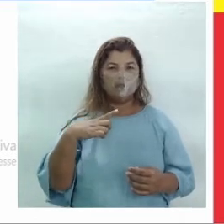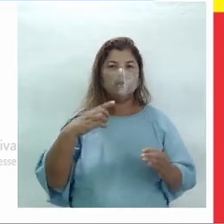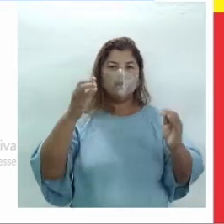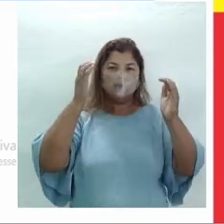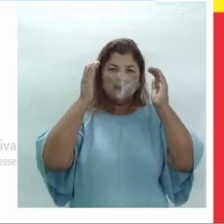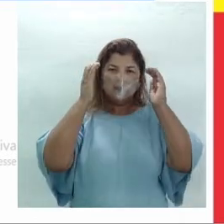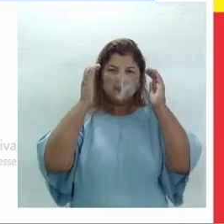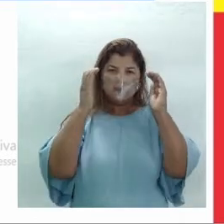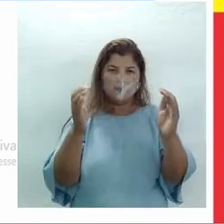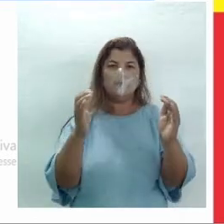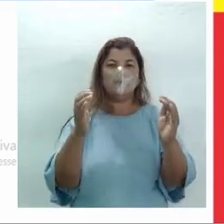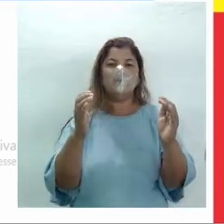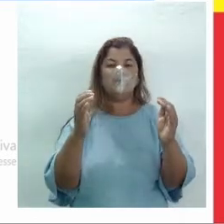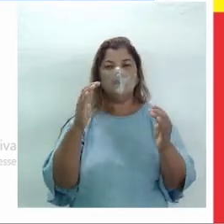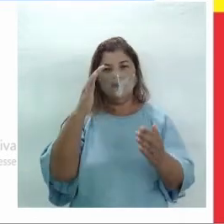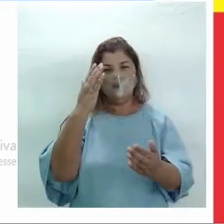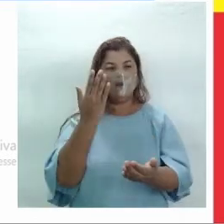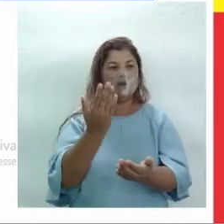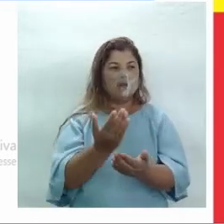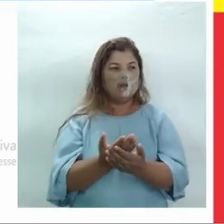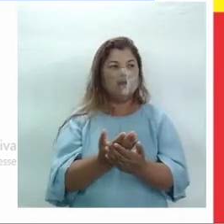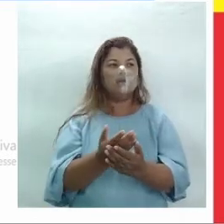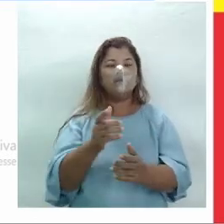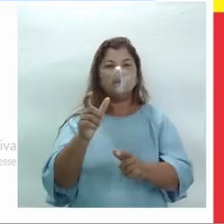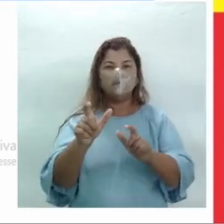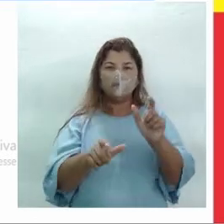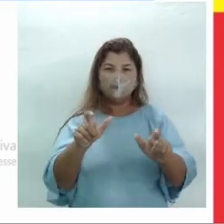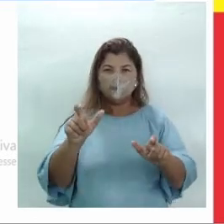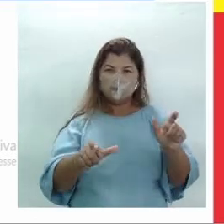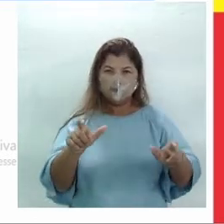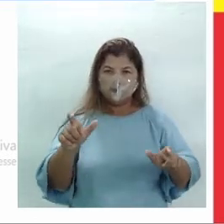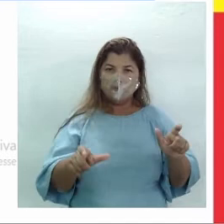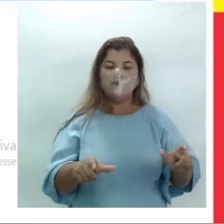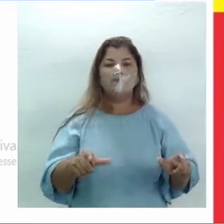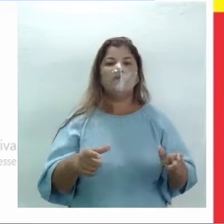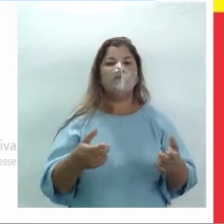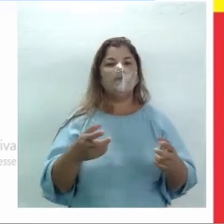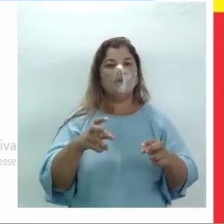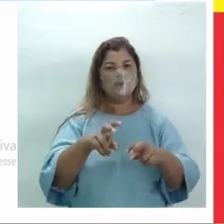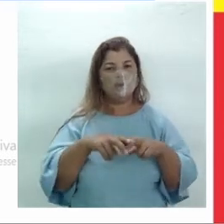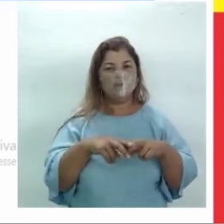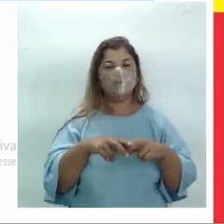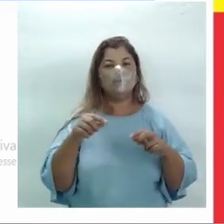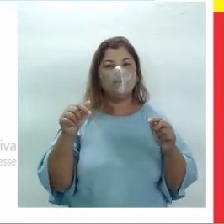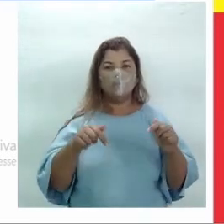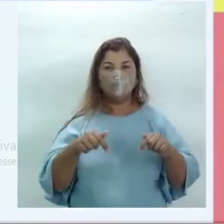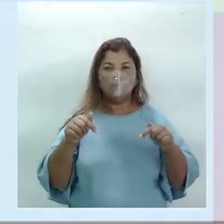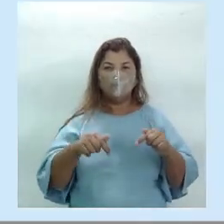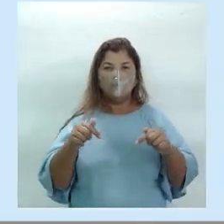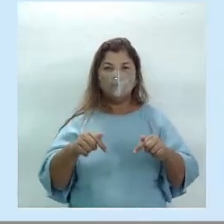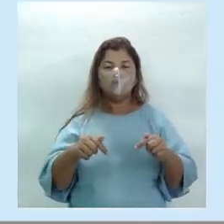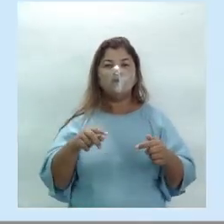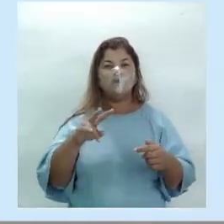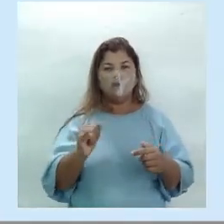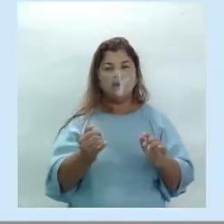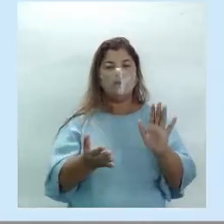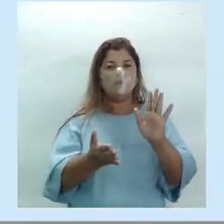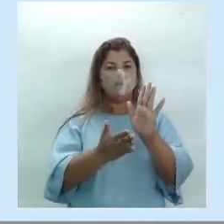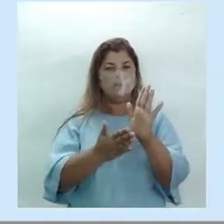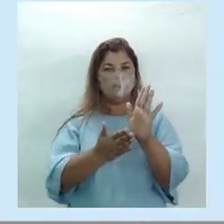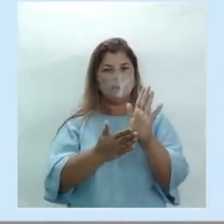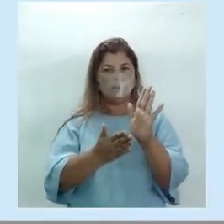coexistência, o respeito à crença do outro. Então é justamente isso que nós hoje